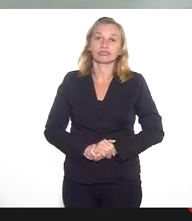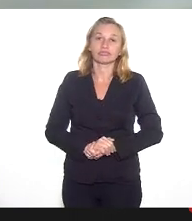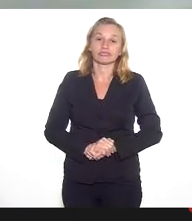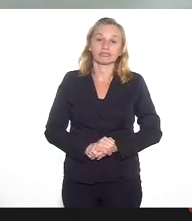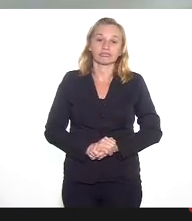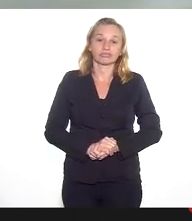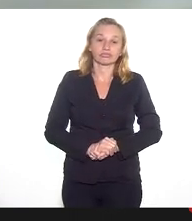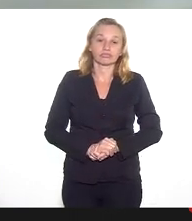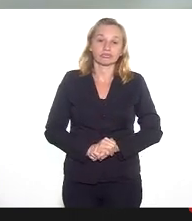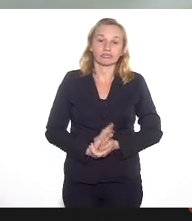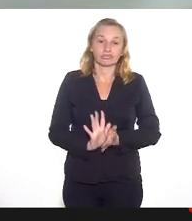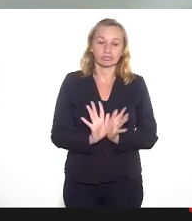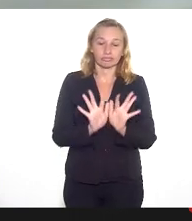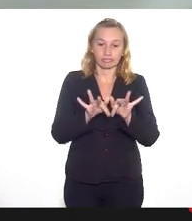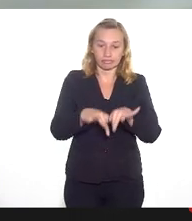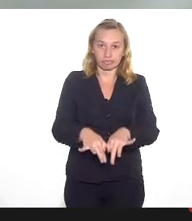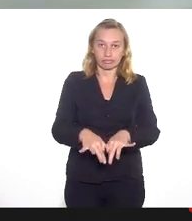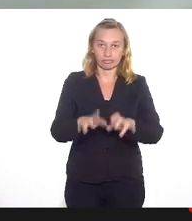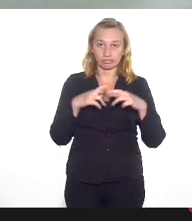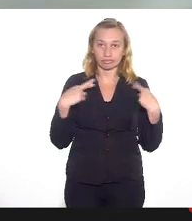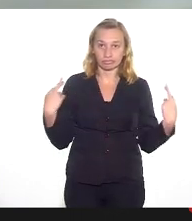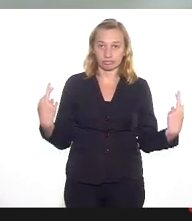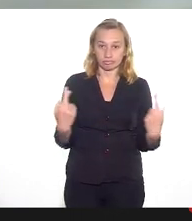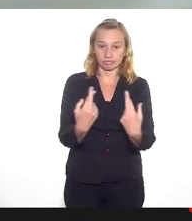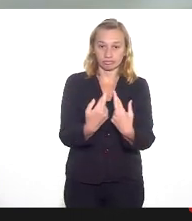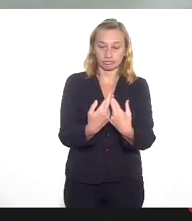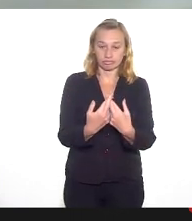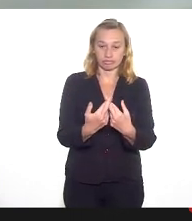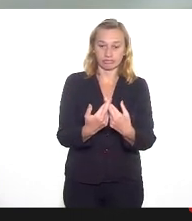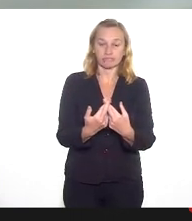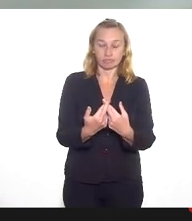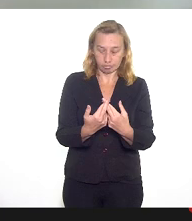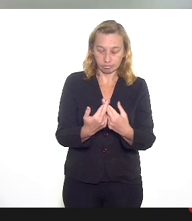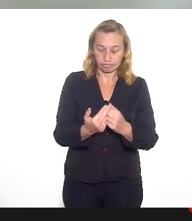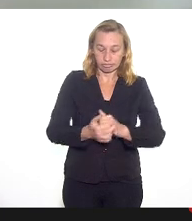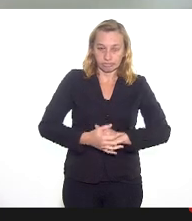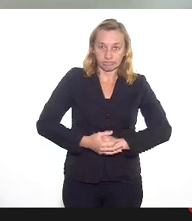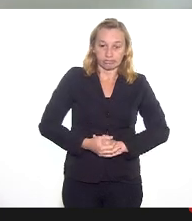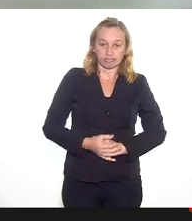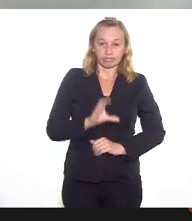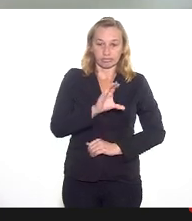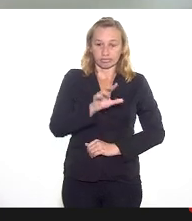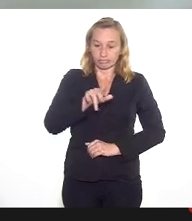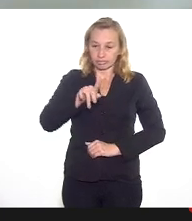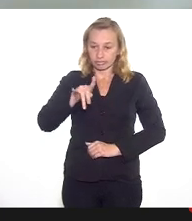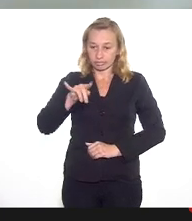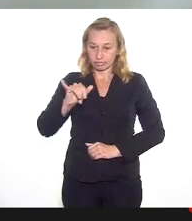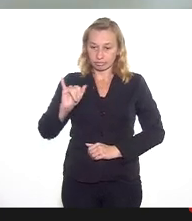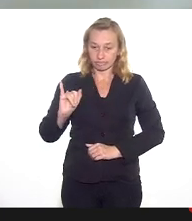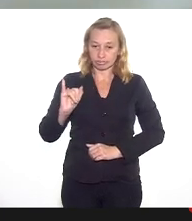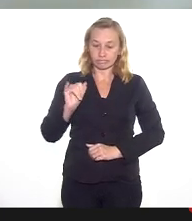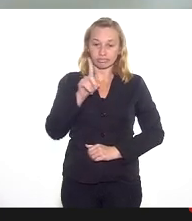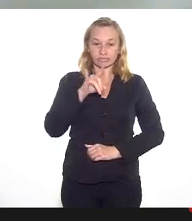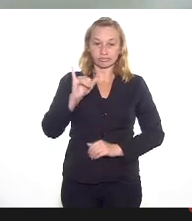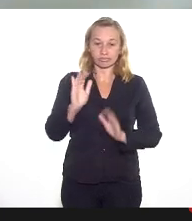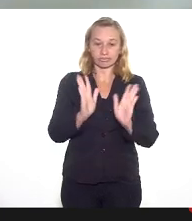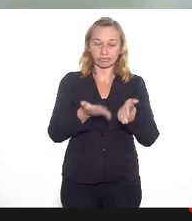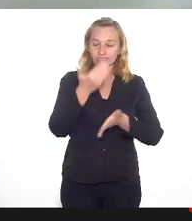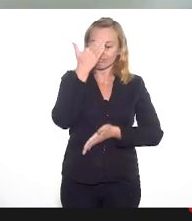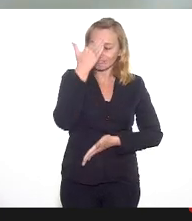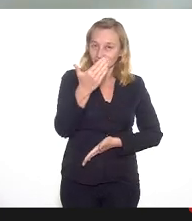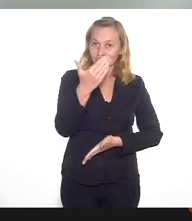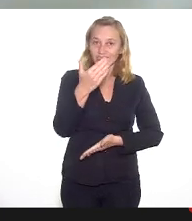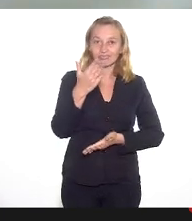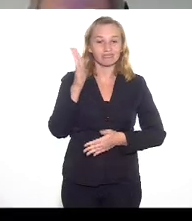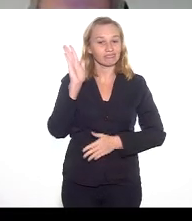presentes, dou por encerrada a nossa reunião da CPI do dia de hoje. Muito obrigado e